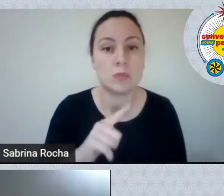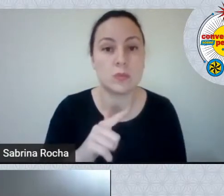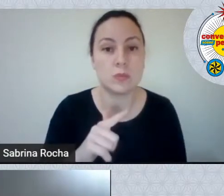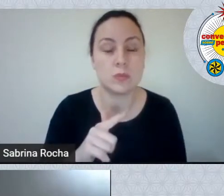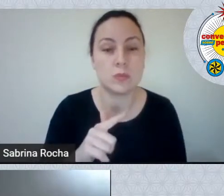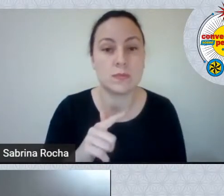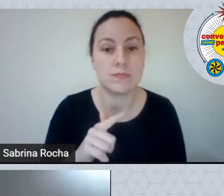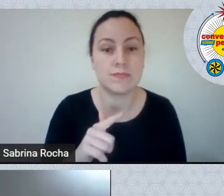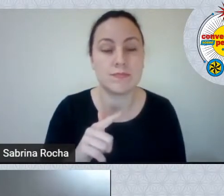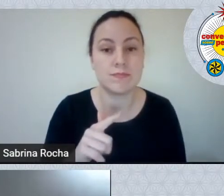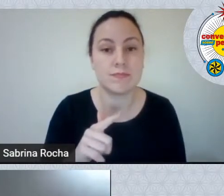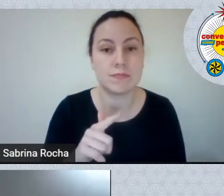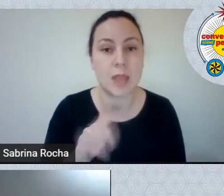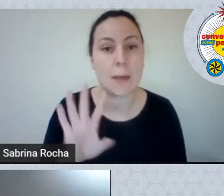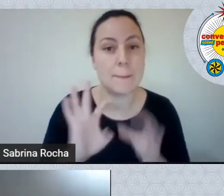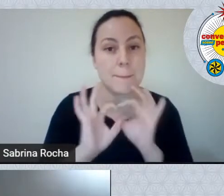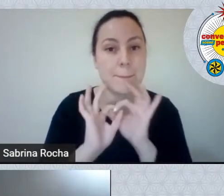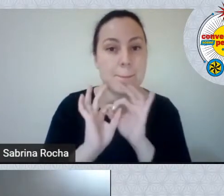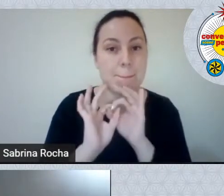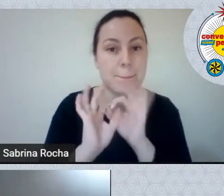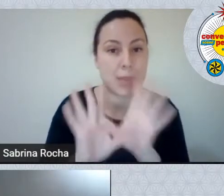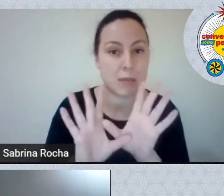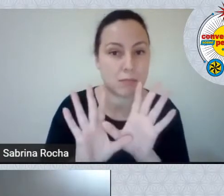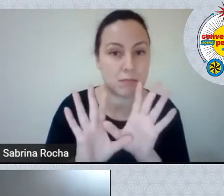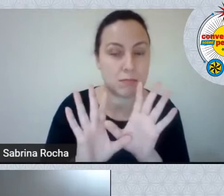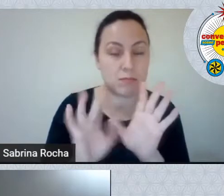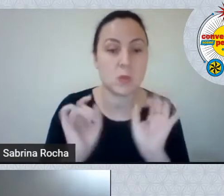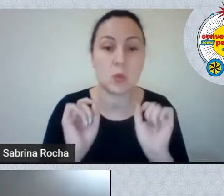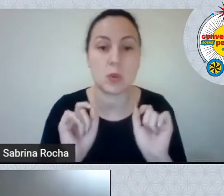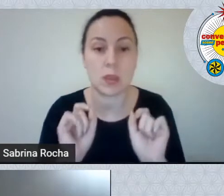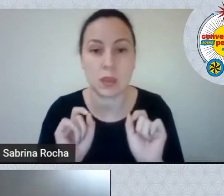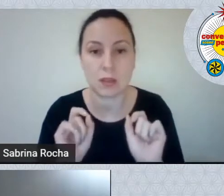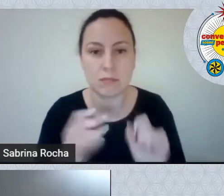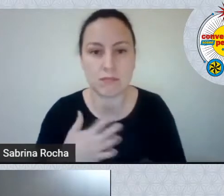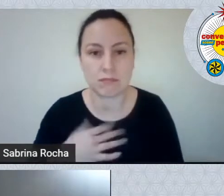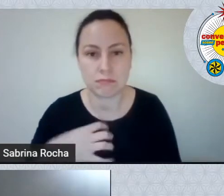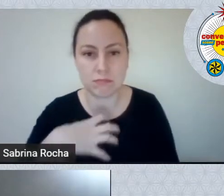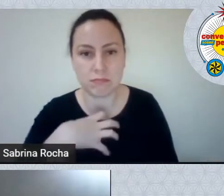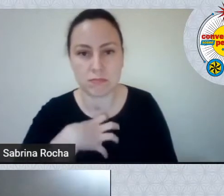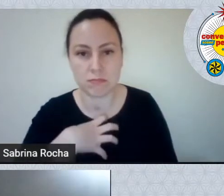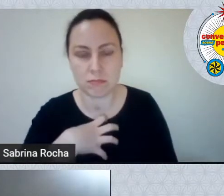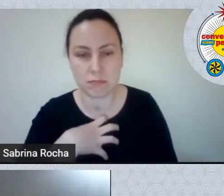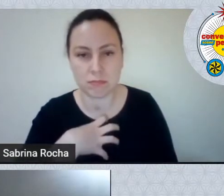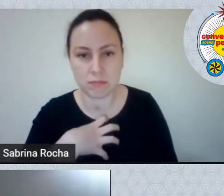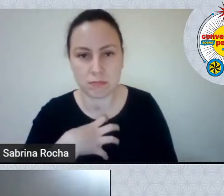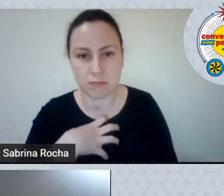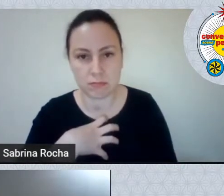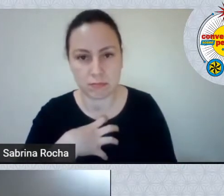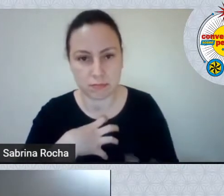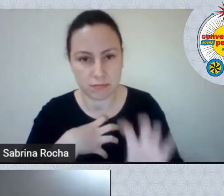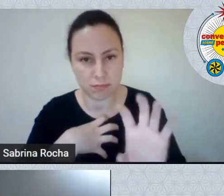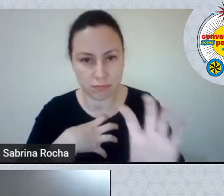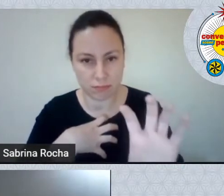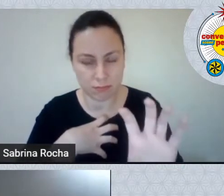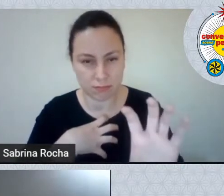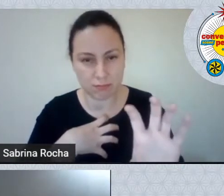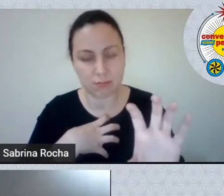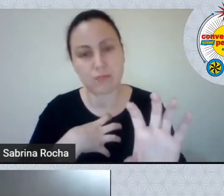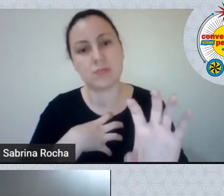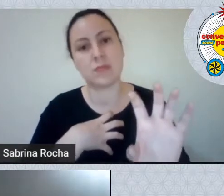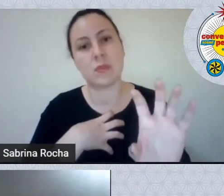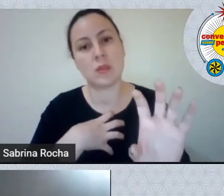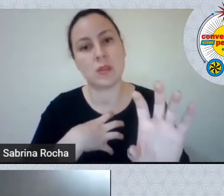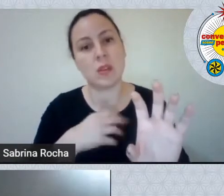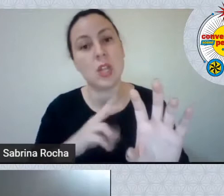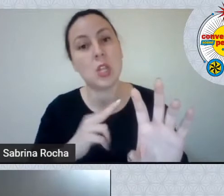permite que o que você está sentindo seja sentido de outra maneira, seja